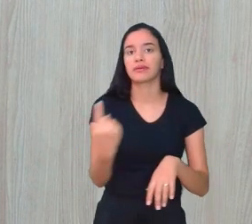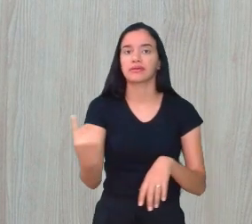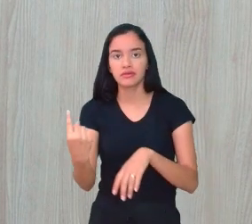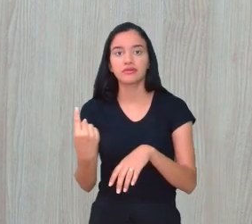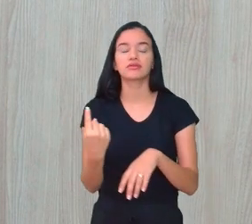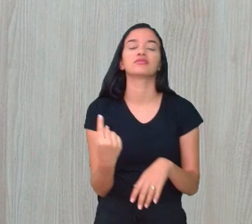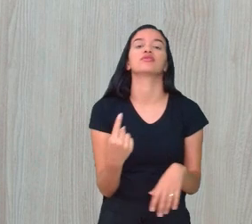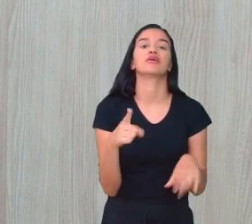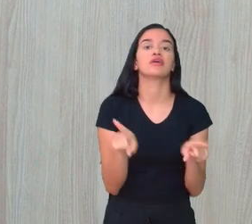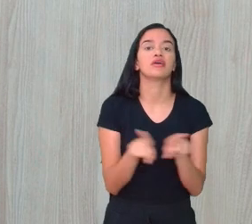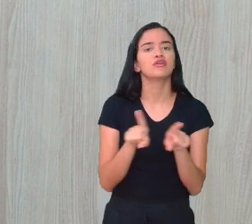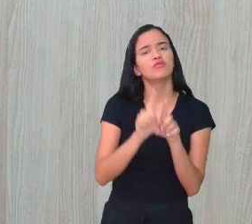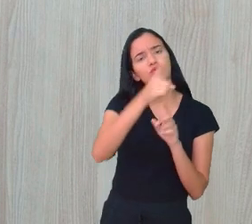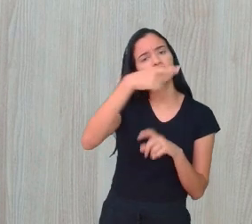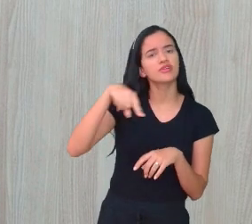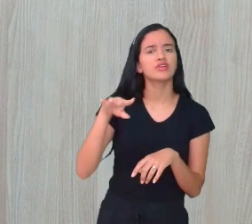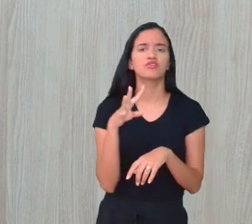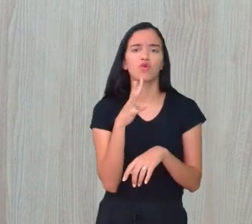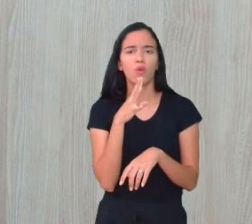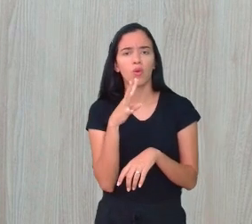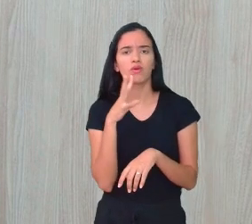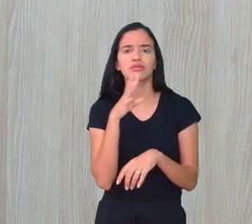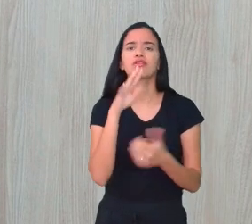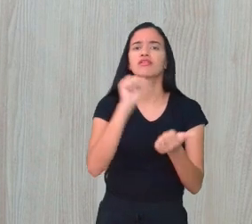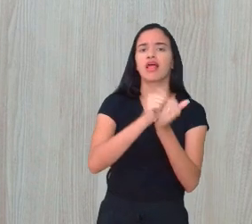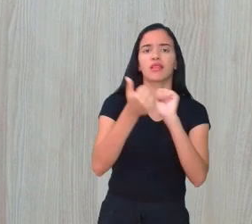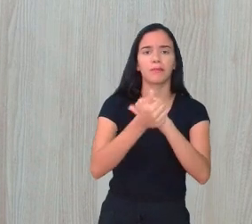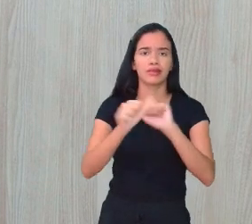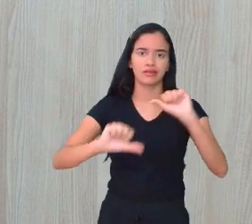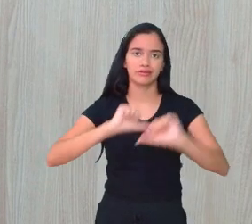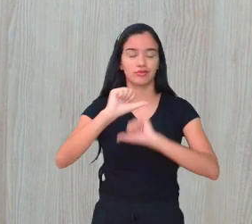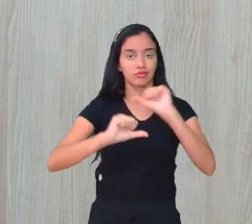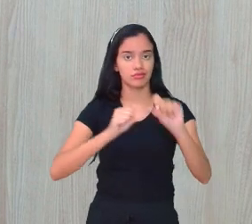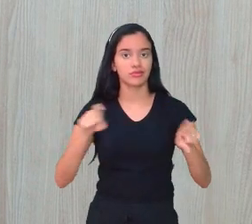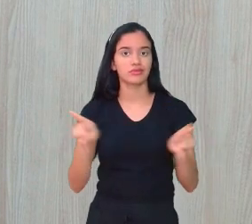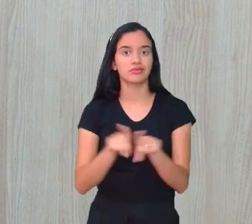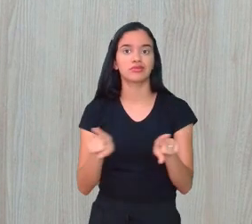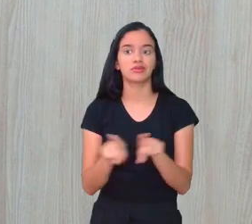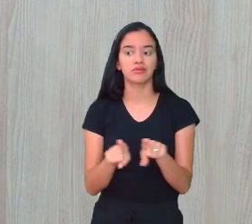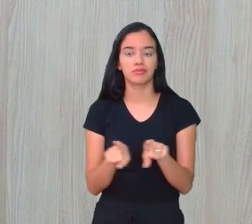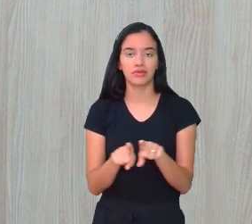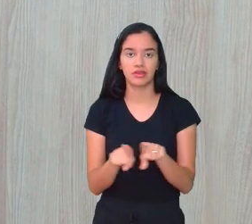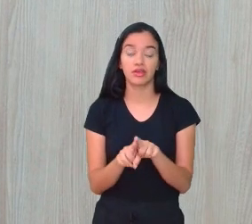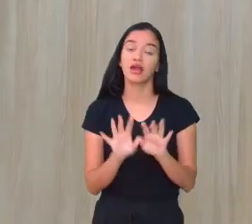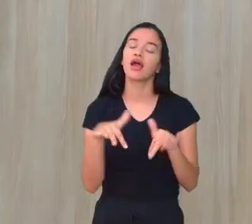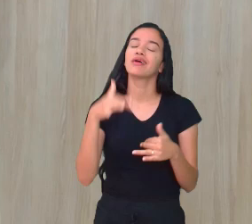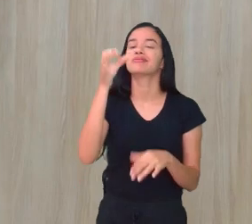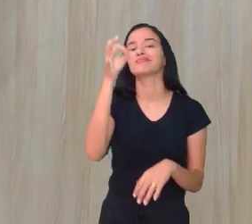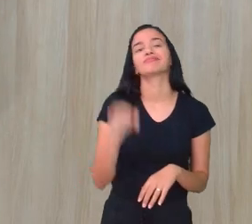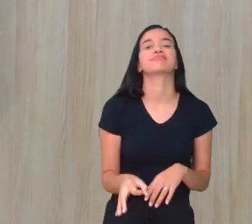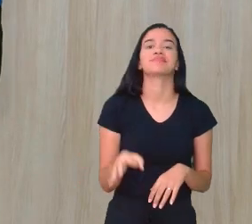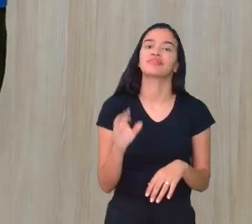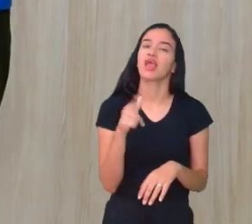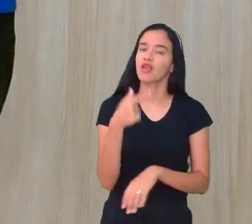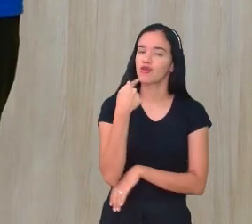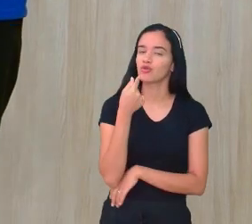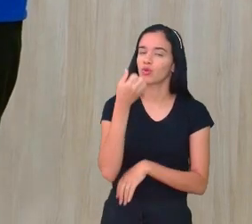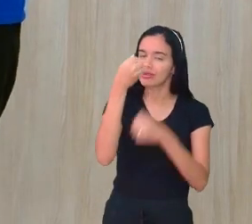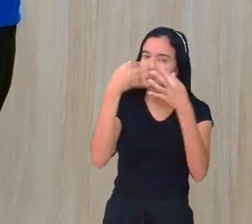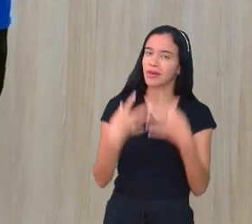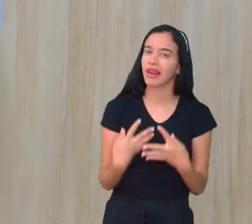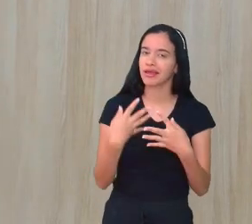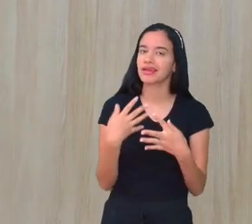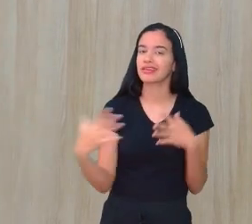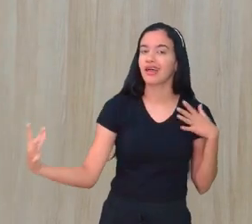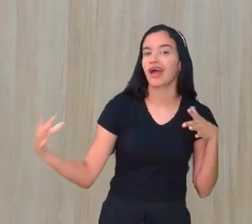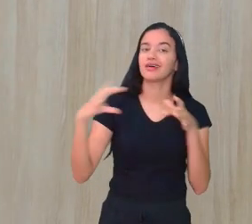vocês vão conhecendo, vão se adaptando a essa transformação que está acontecendo no corpo. Exatamente, olha aí, eu disse a vocês, estava